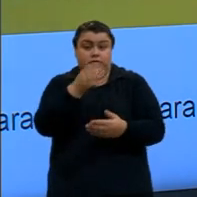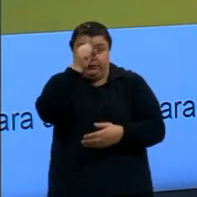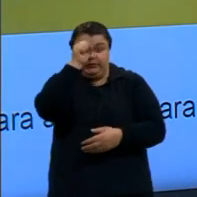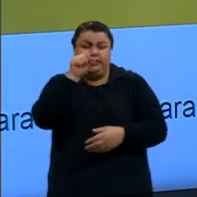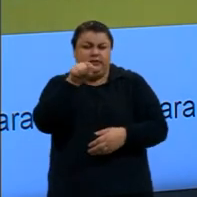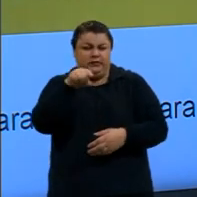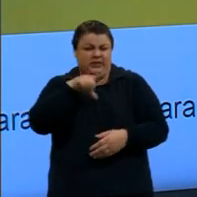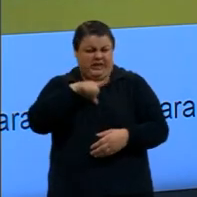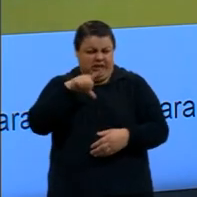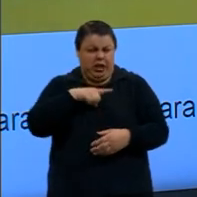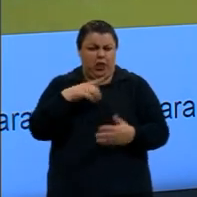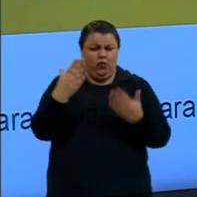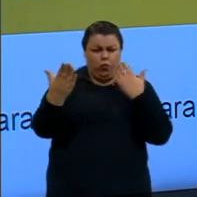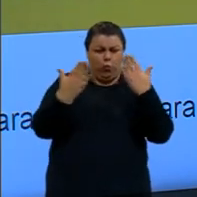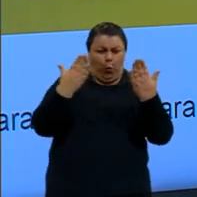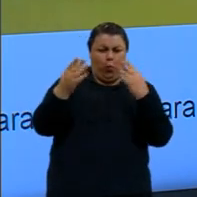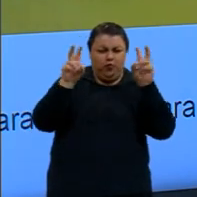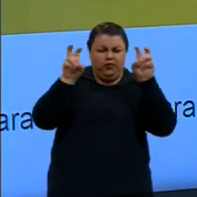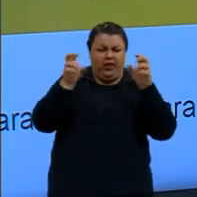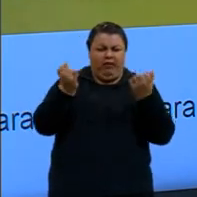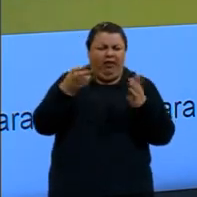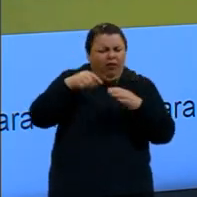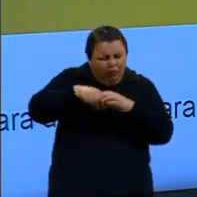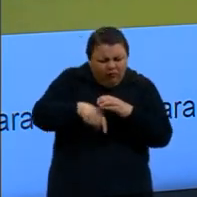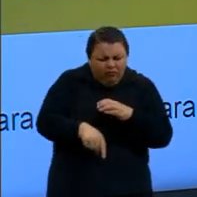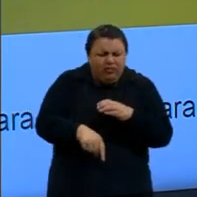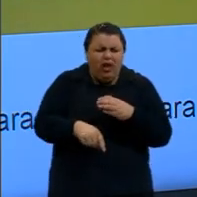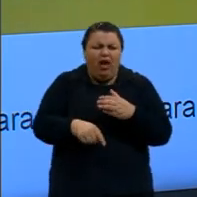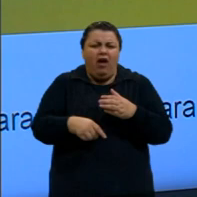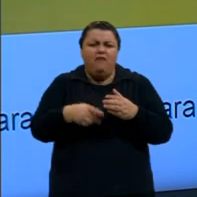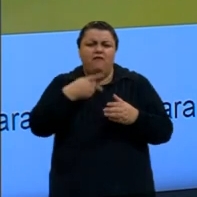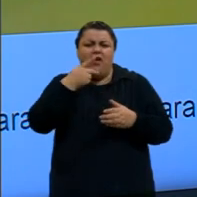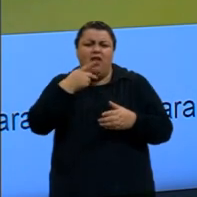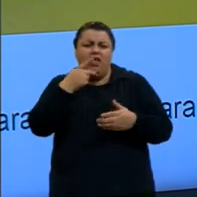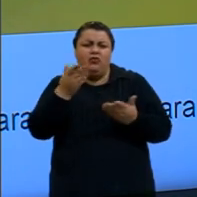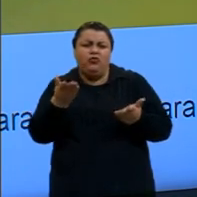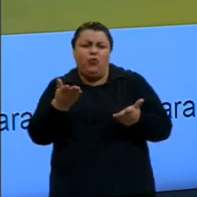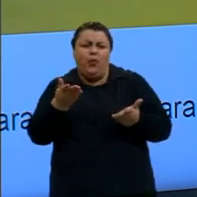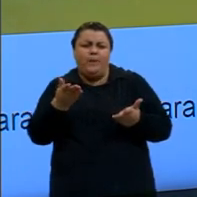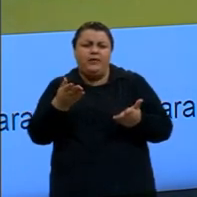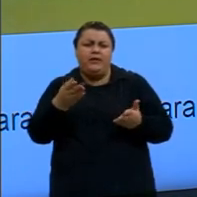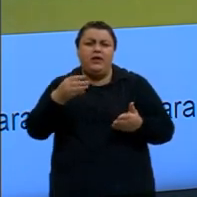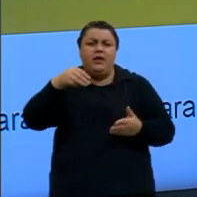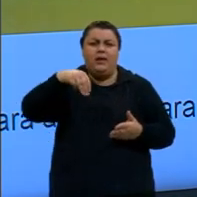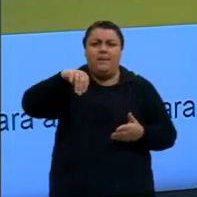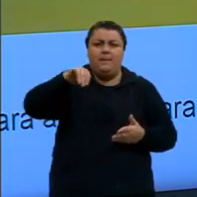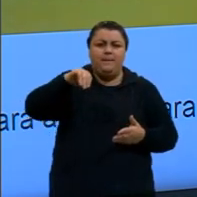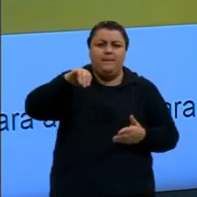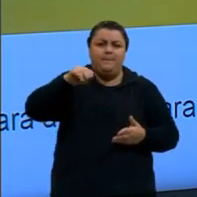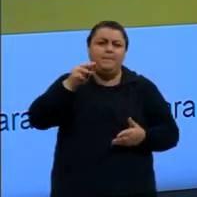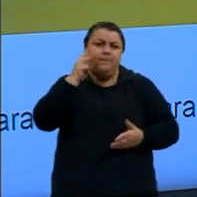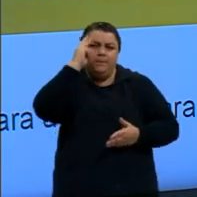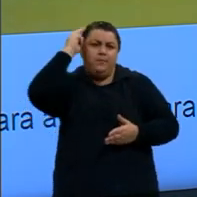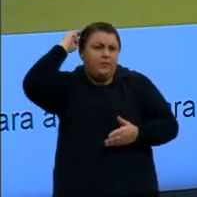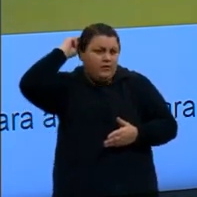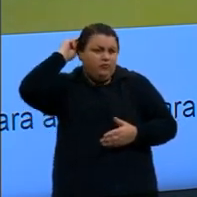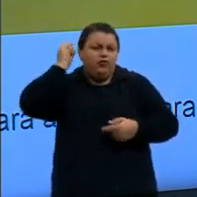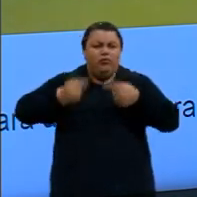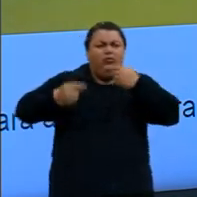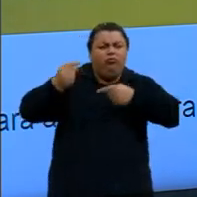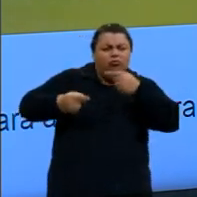você ficou com dúvida com queima o que aprofundamento aros fala sobre initio um filósofo quer que é sempre muito